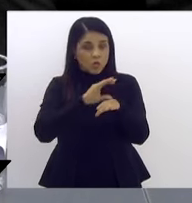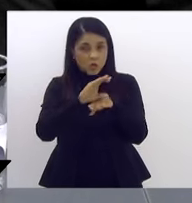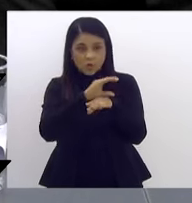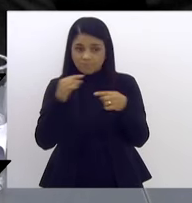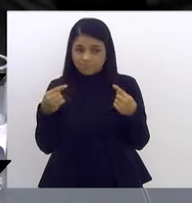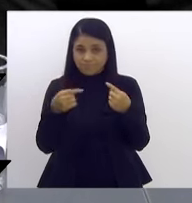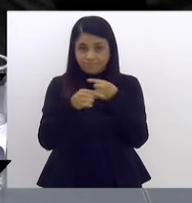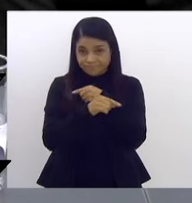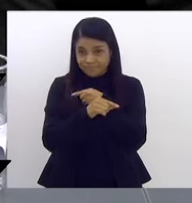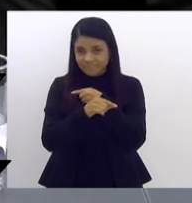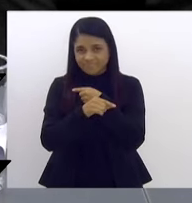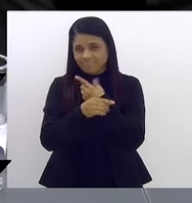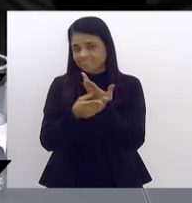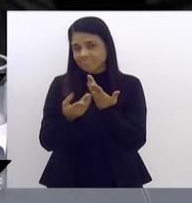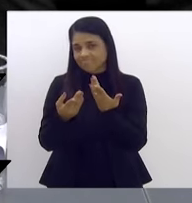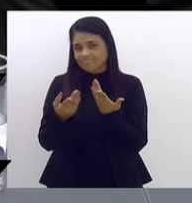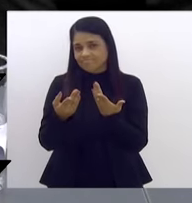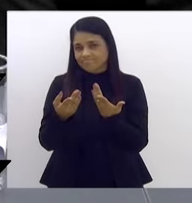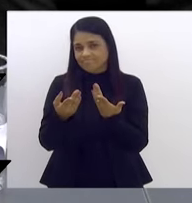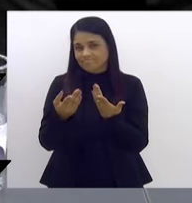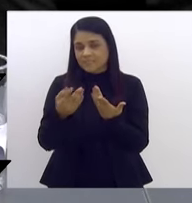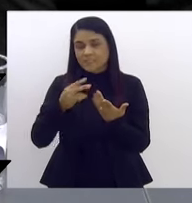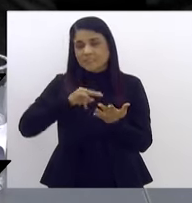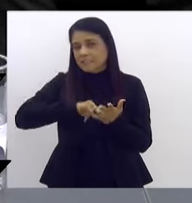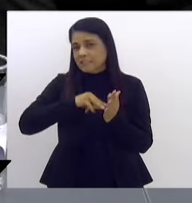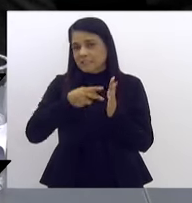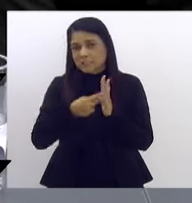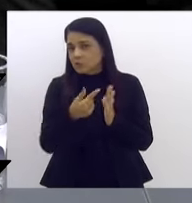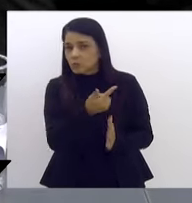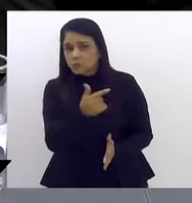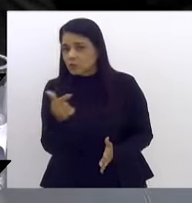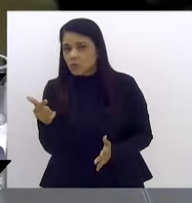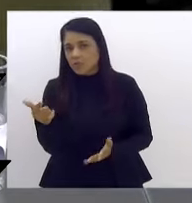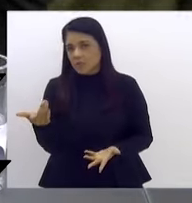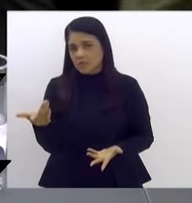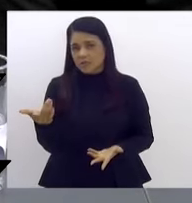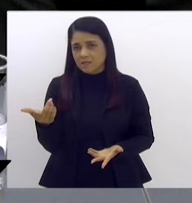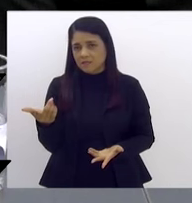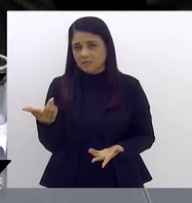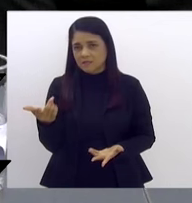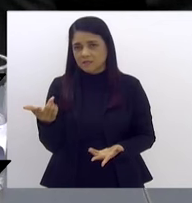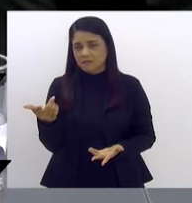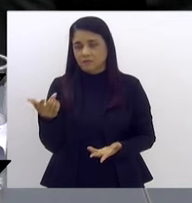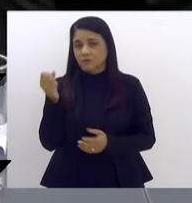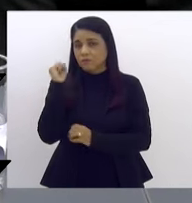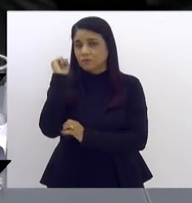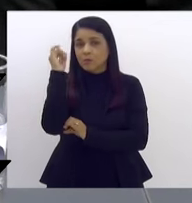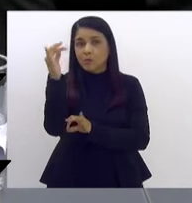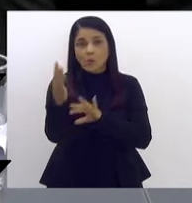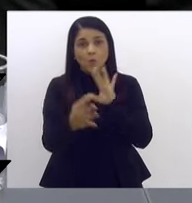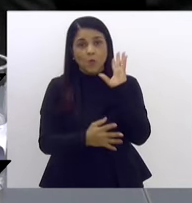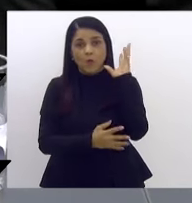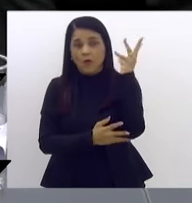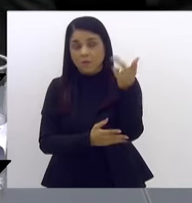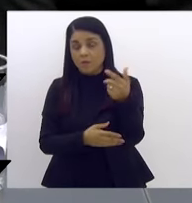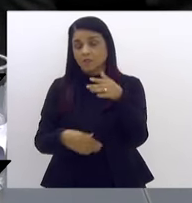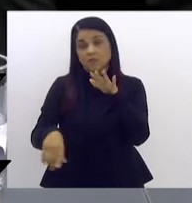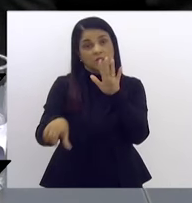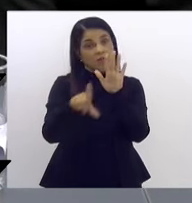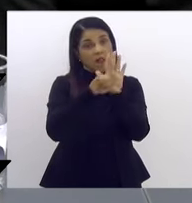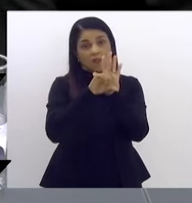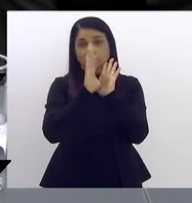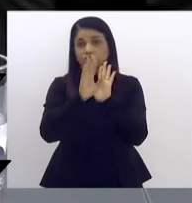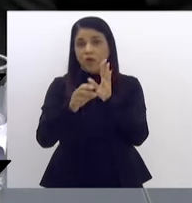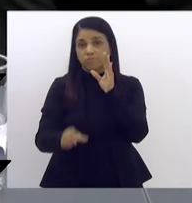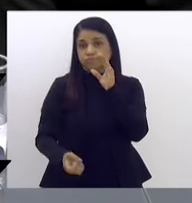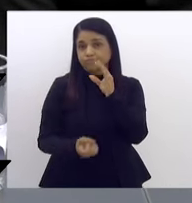Serginho não tem não tem sentido diante da questão ambiental e da legislação ambiental existente eu acho que